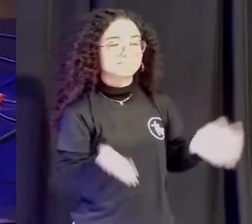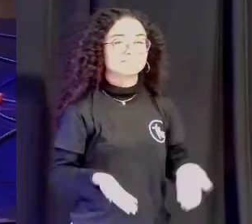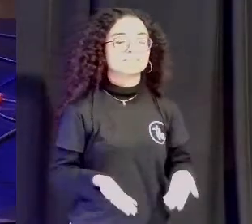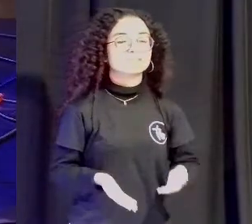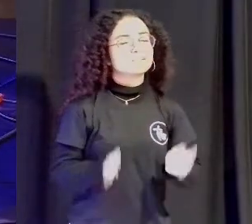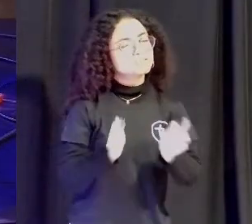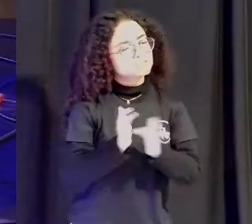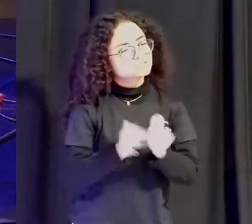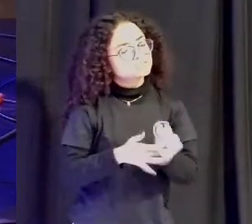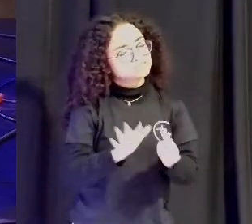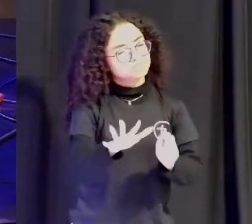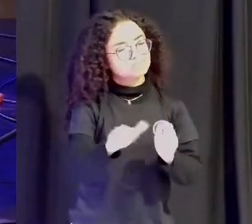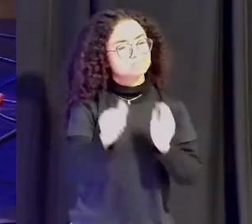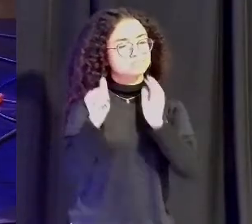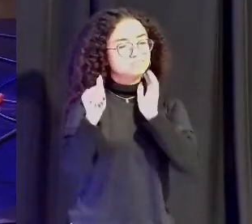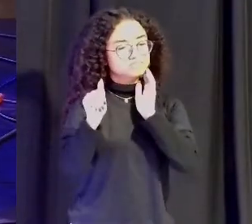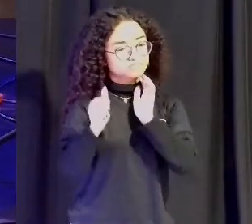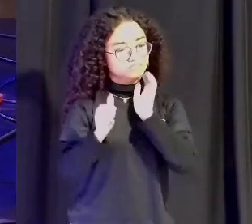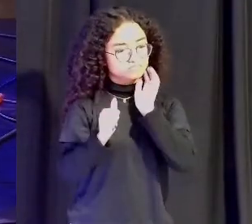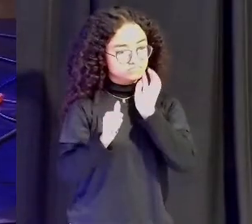Jesus chamou vocês.